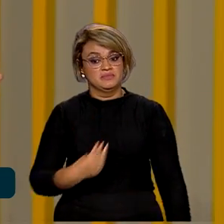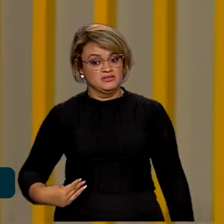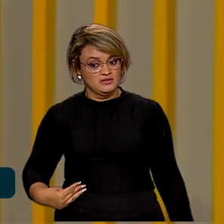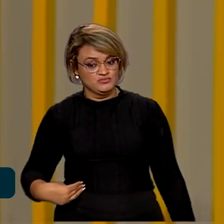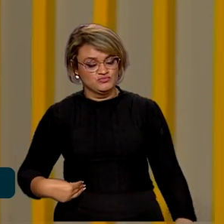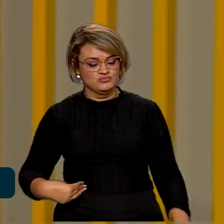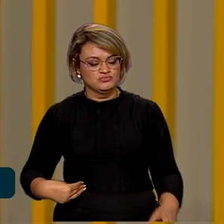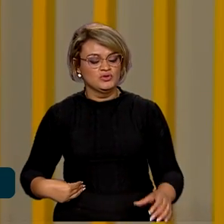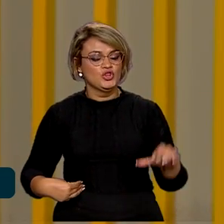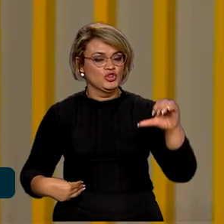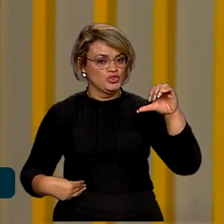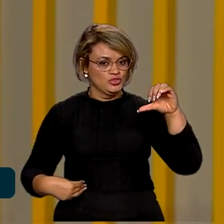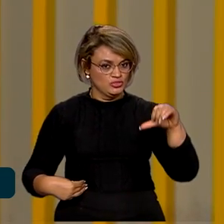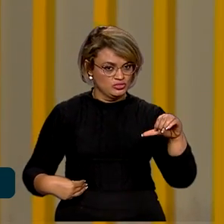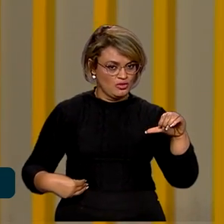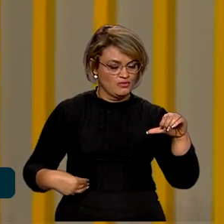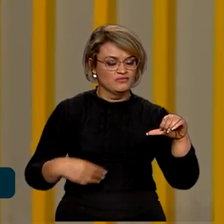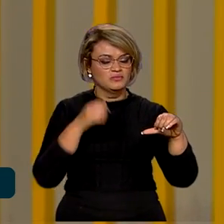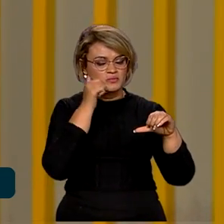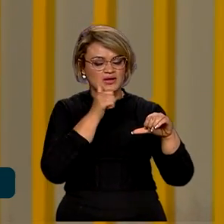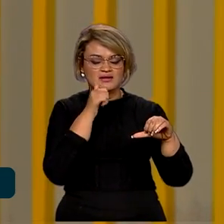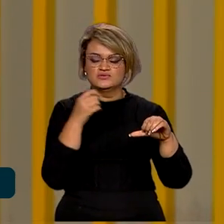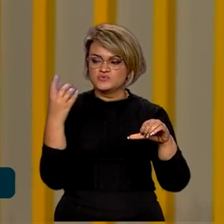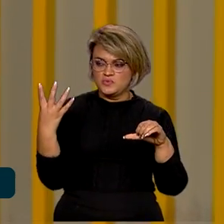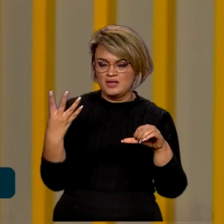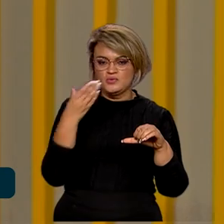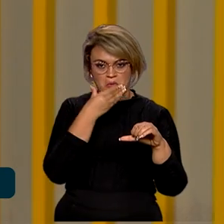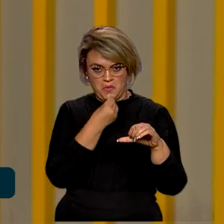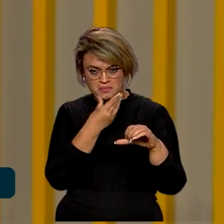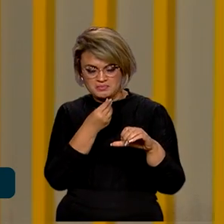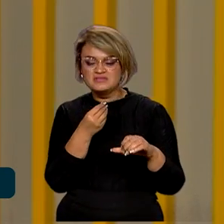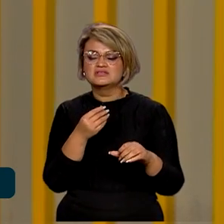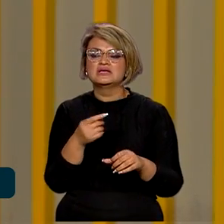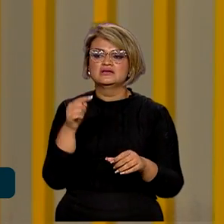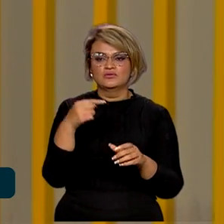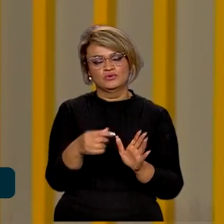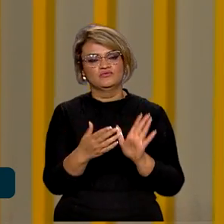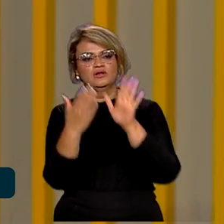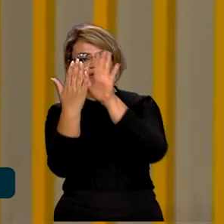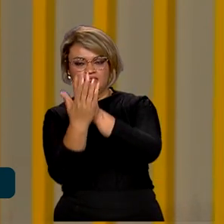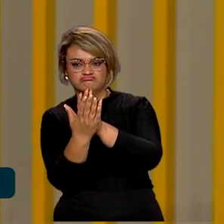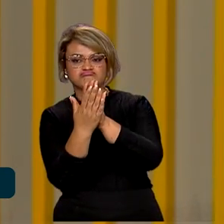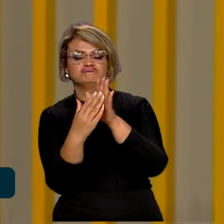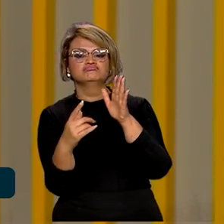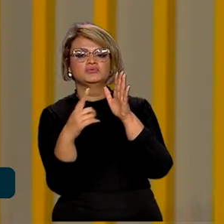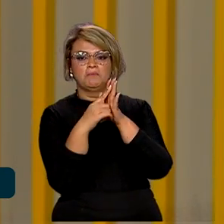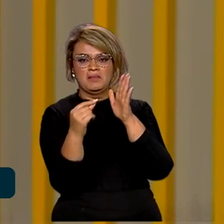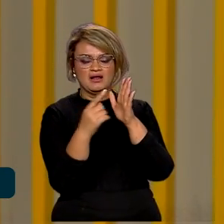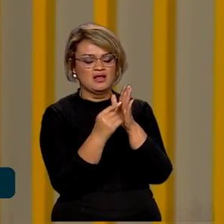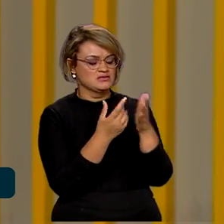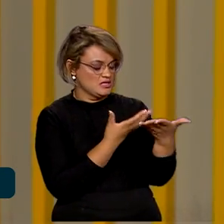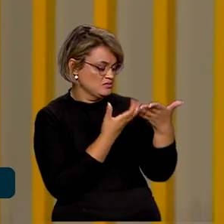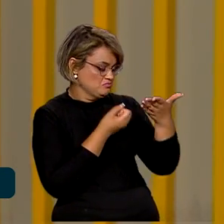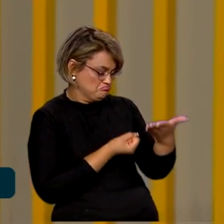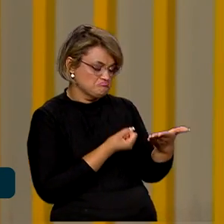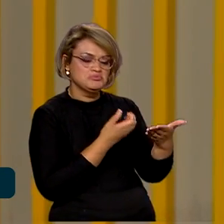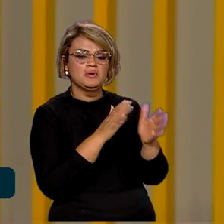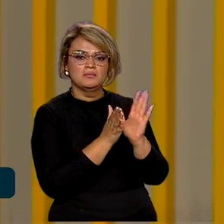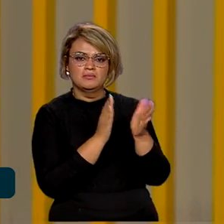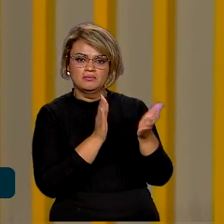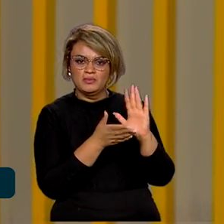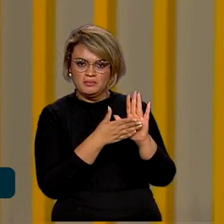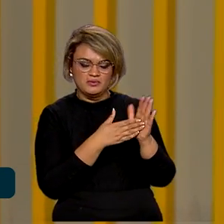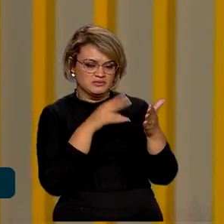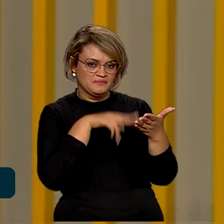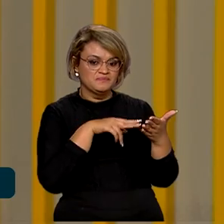9 ministras e 4 ministros recebendo essa pauta no Palácio do Planalto, e a partir de então, né, sob a coordenação